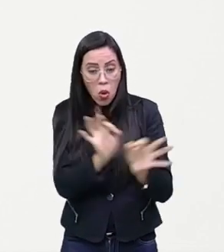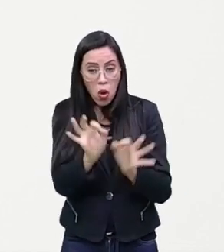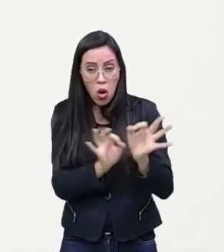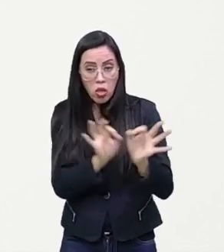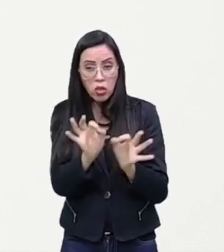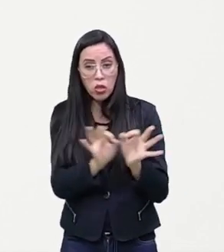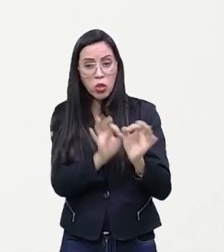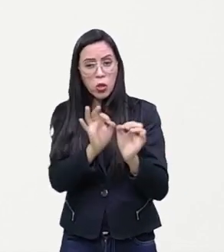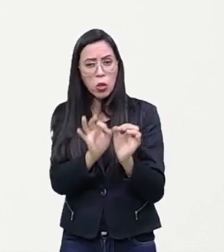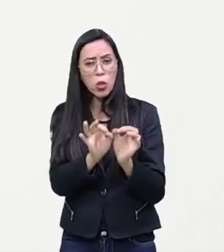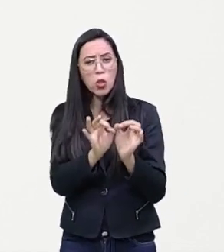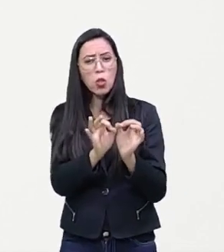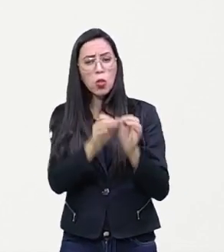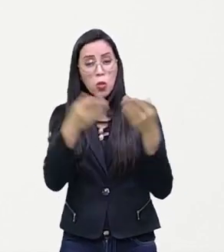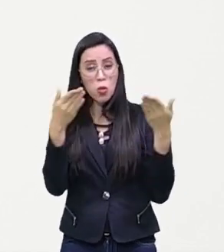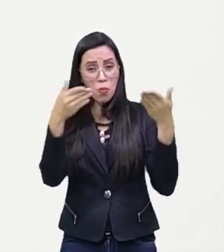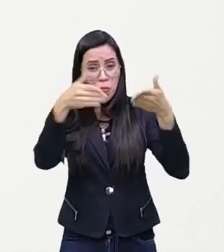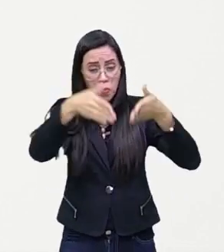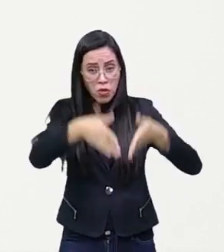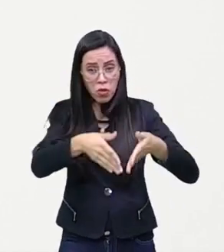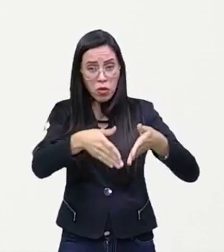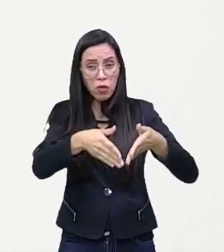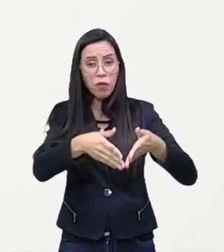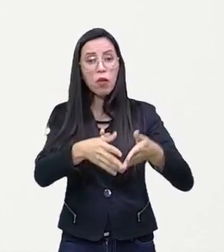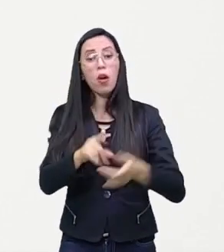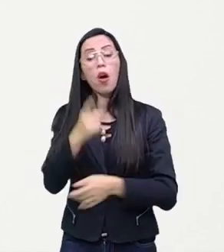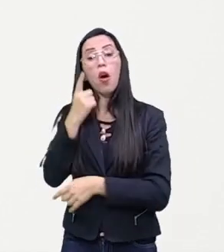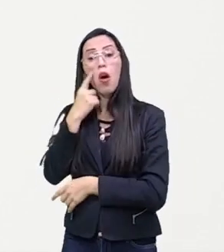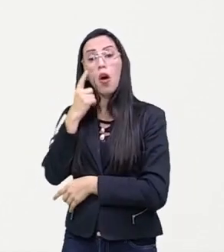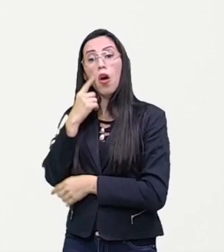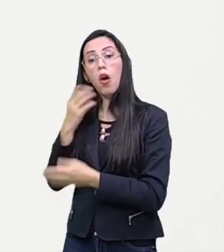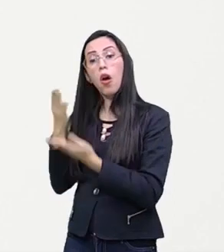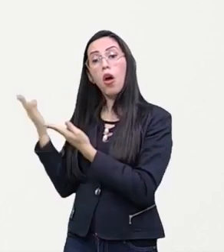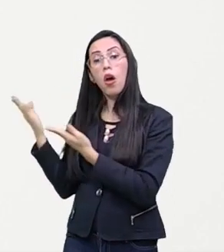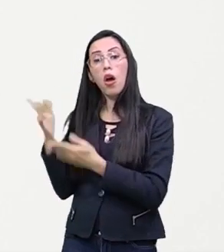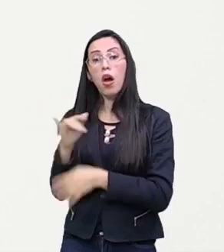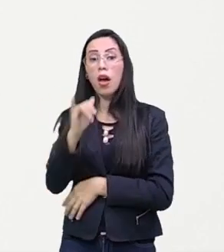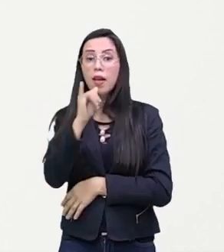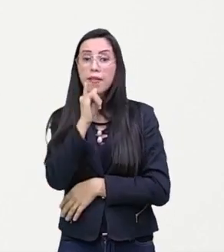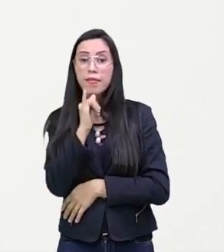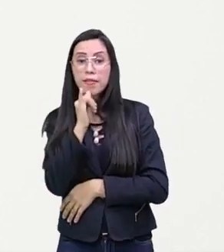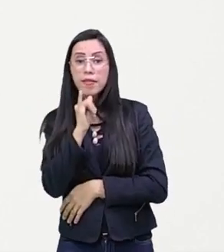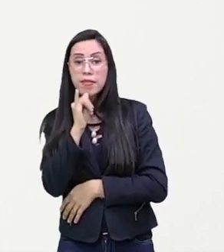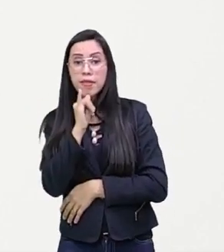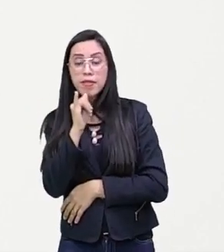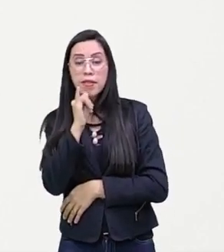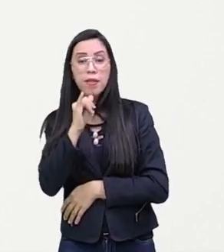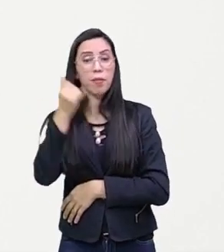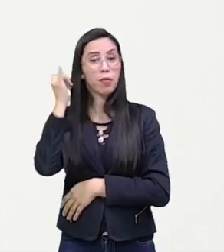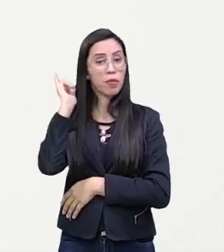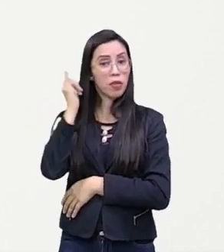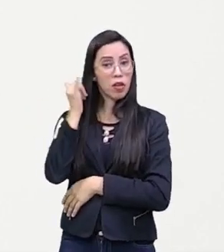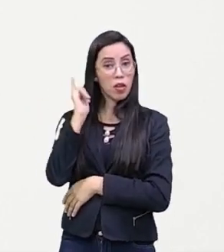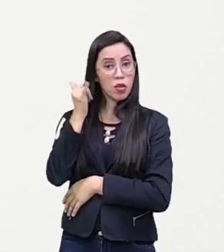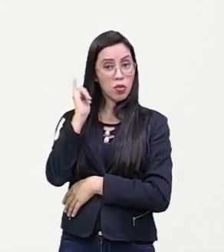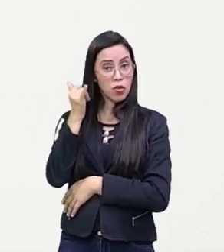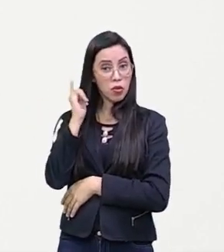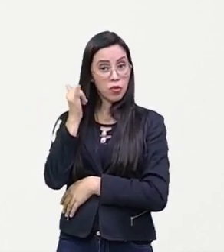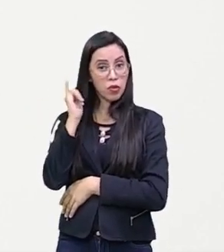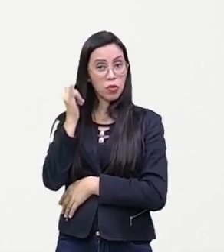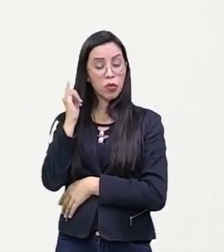específico. Qual é o exemplo disso, professora? Está aqui o exemplo, ó. A narrativa, né? O narrativo que nós já